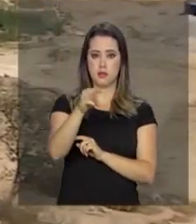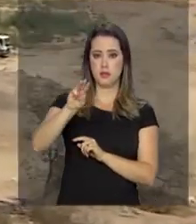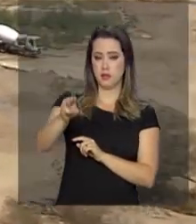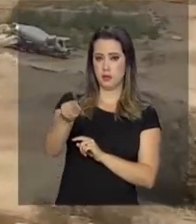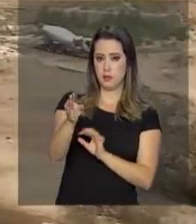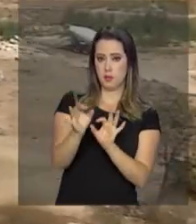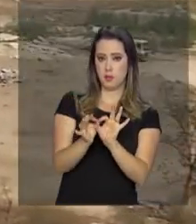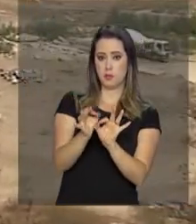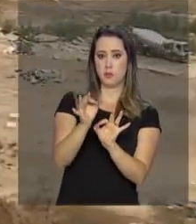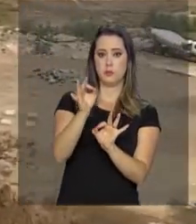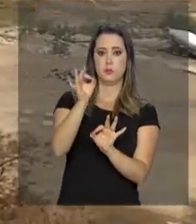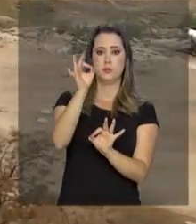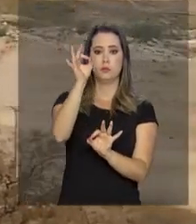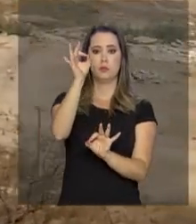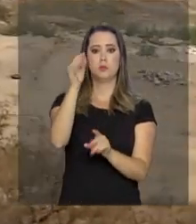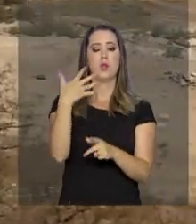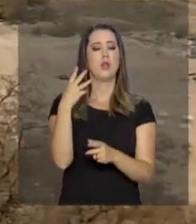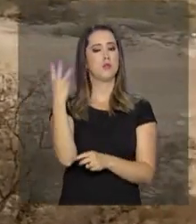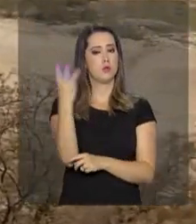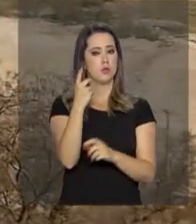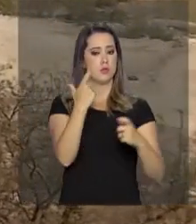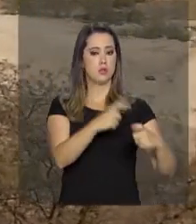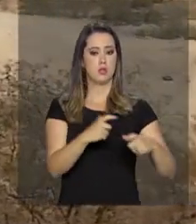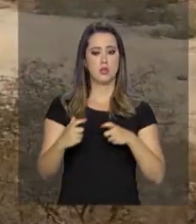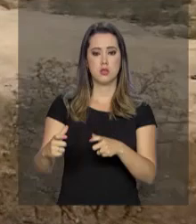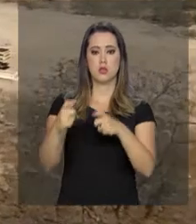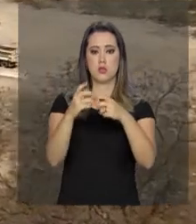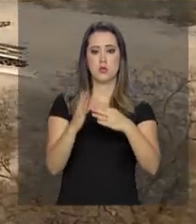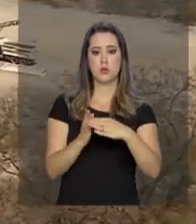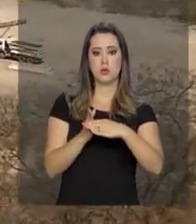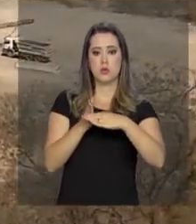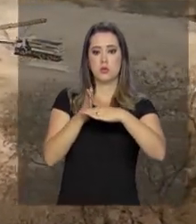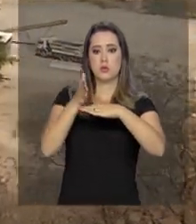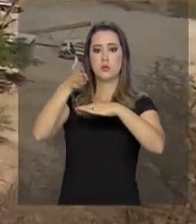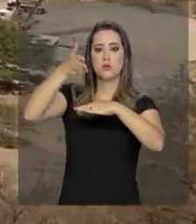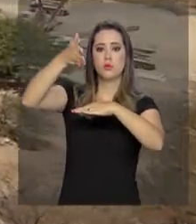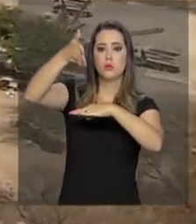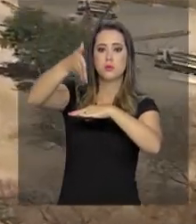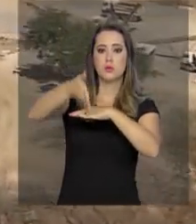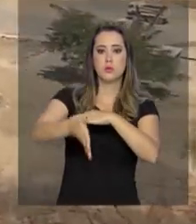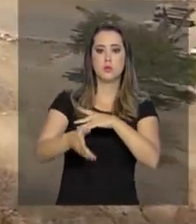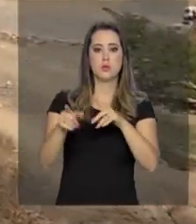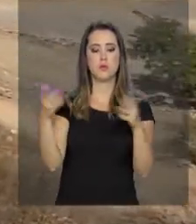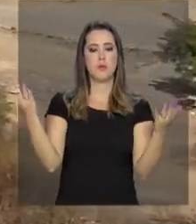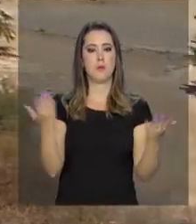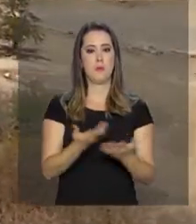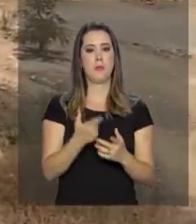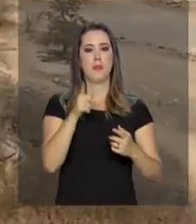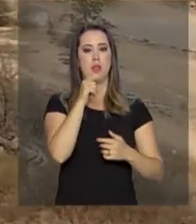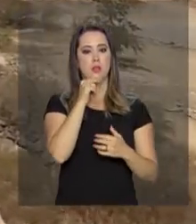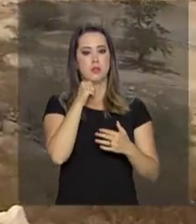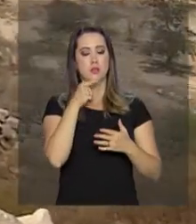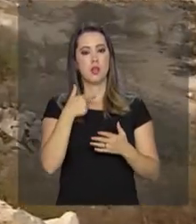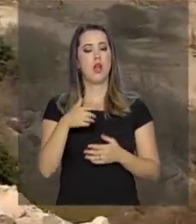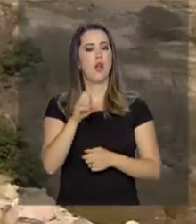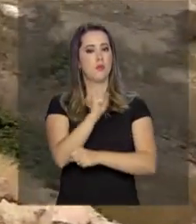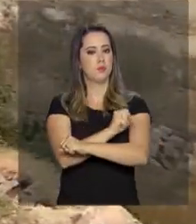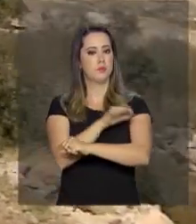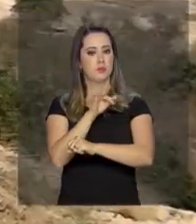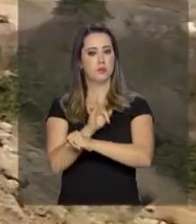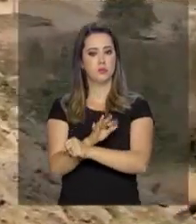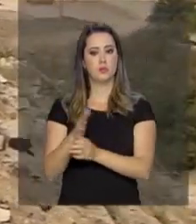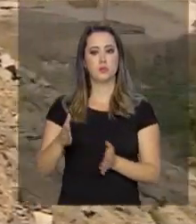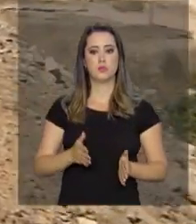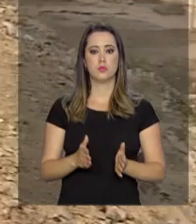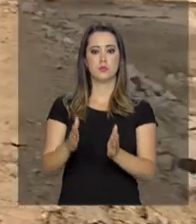estações de bombeamento foram construídas para superar essa barreira da altura agora as águas do velho chico seguem